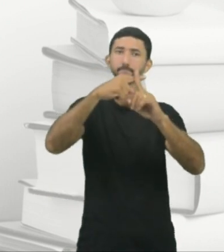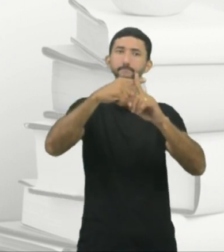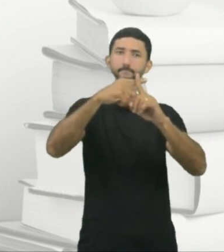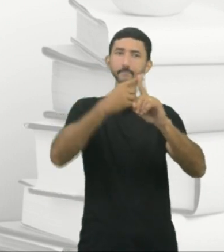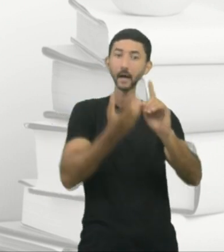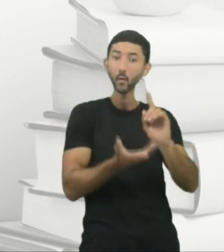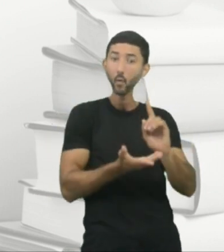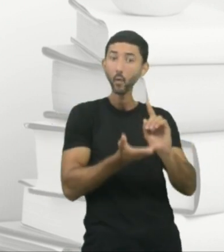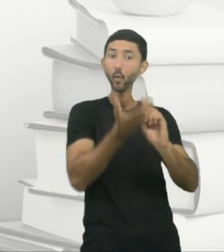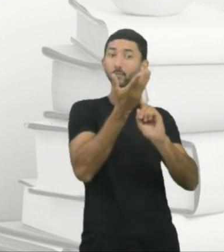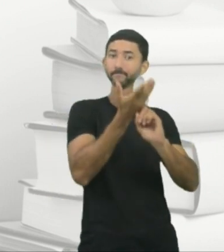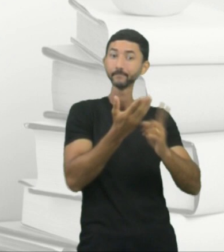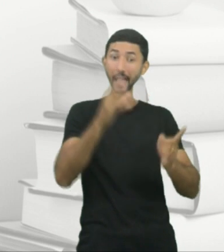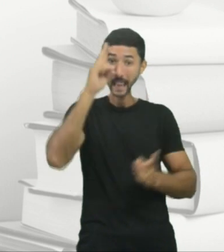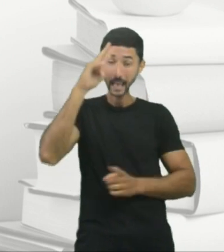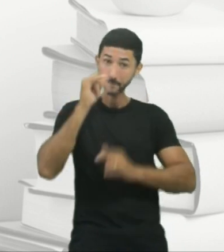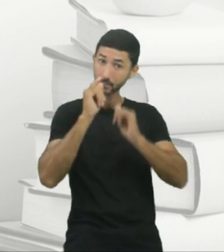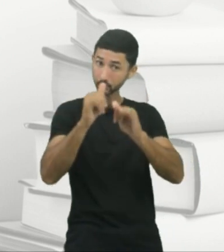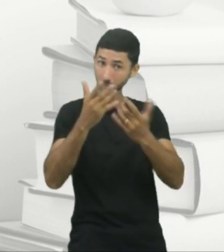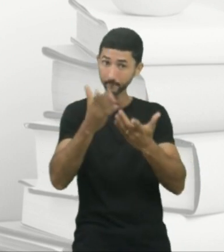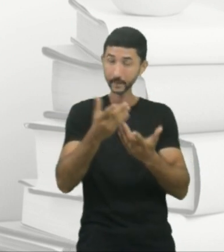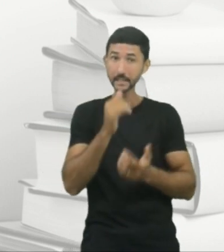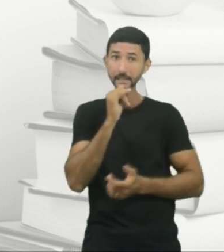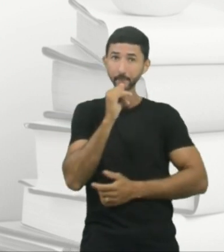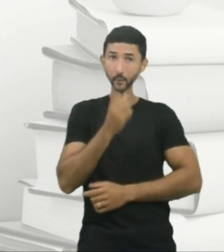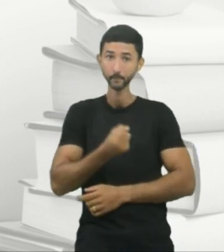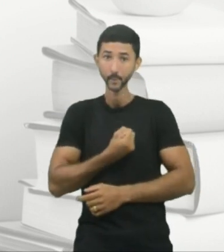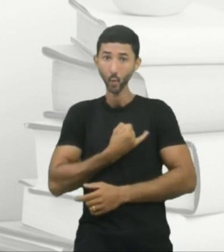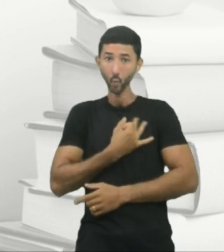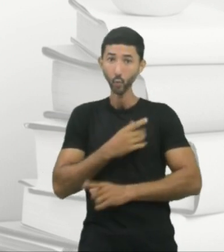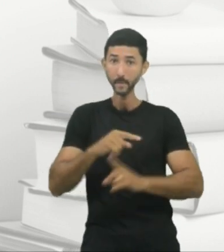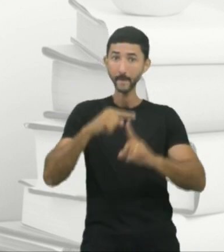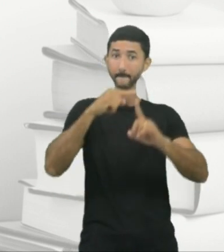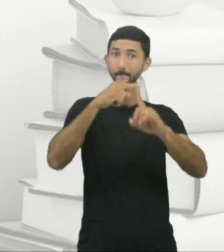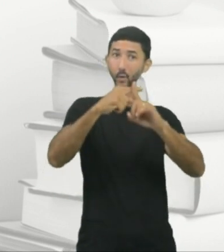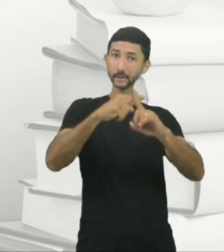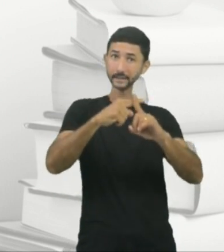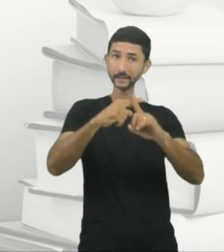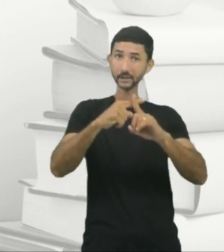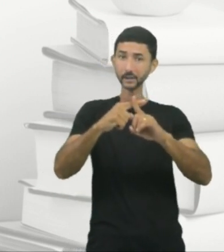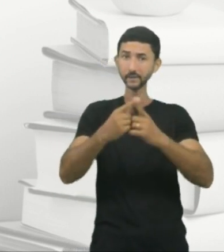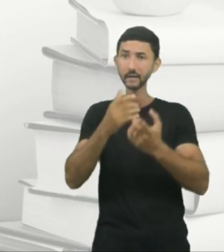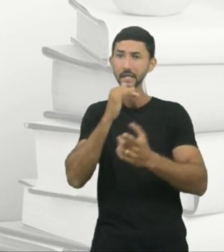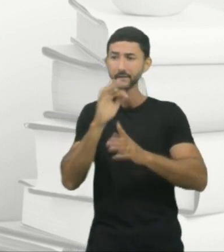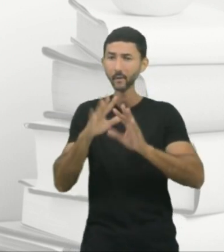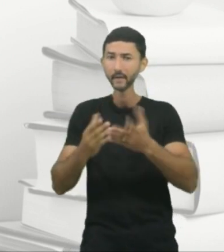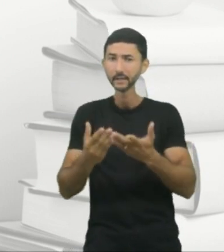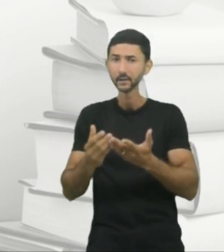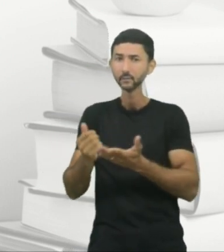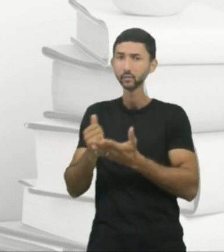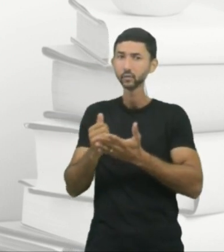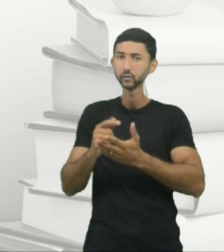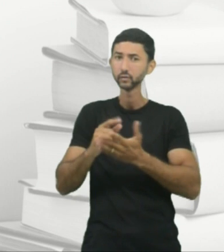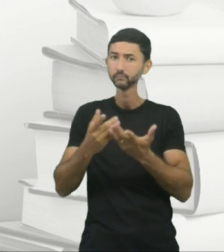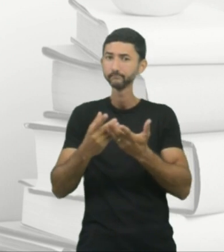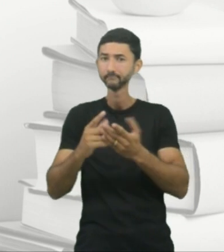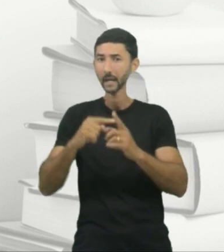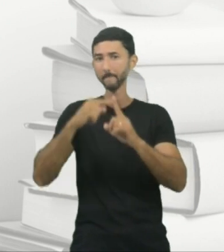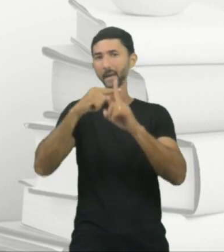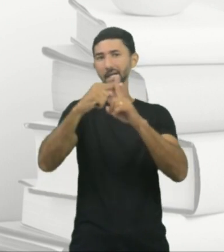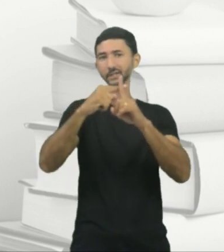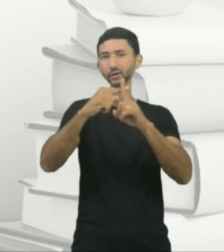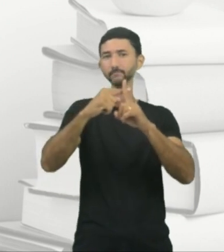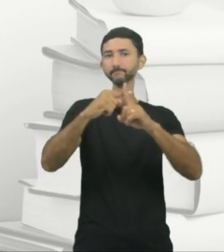E lembrem do que eu falei para vocês. O número positivo, nem sempre ele é acompanhado do sinal de